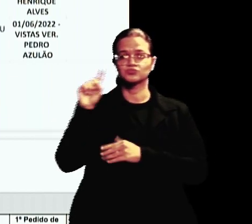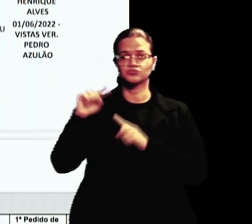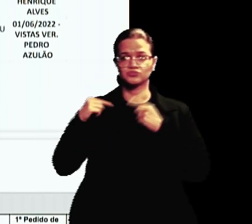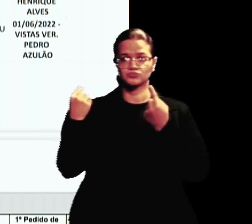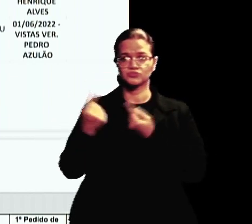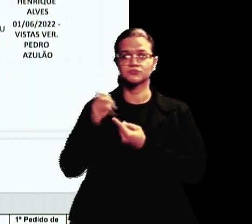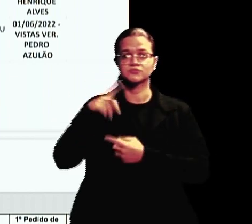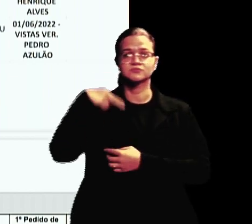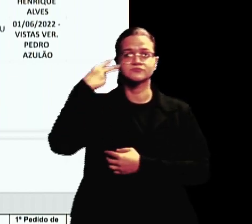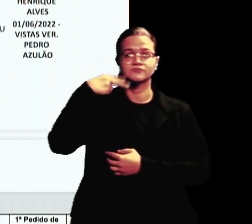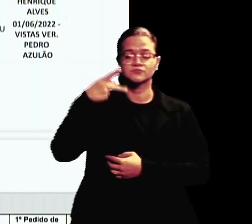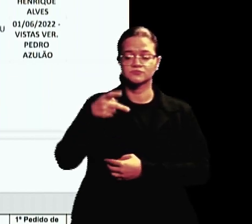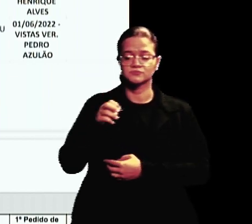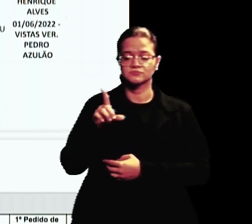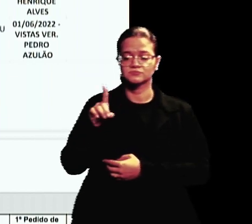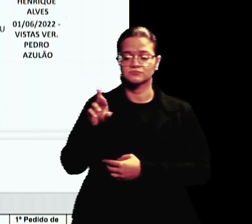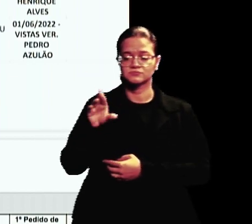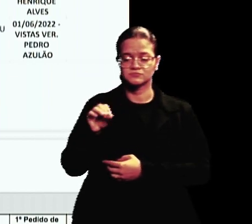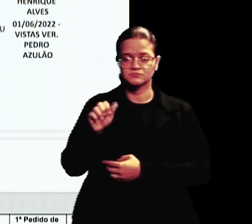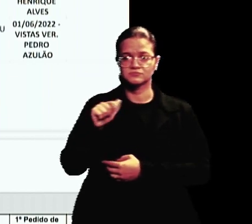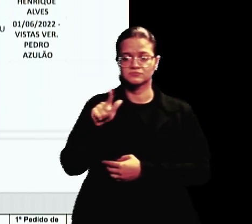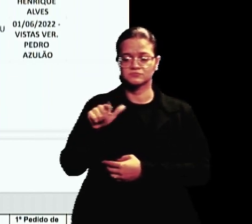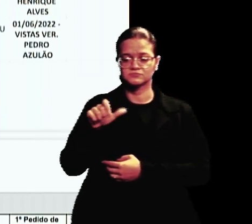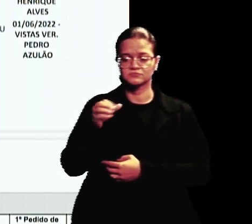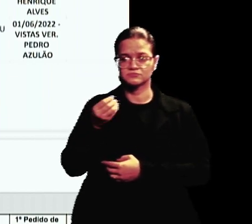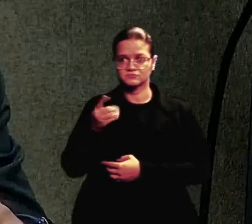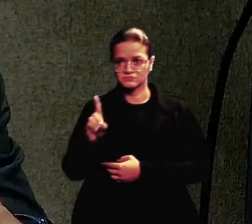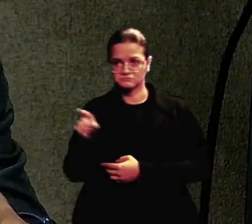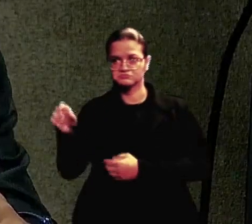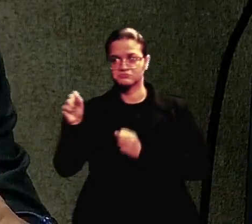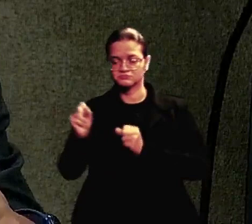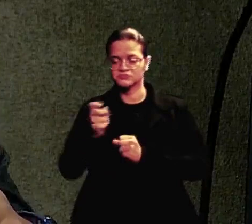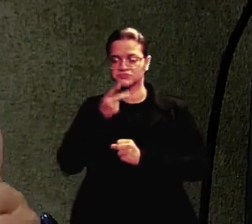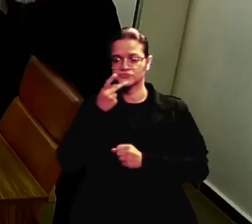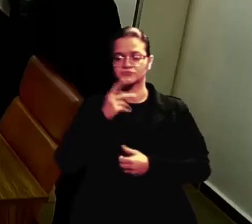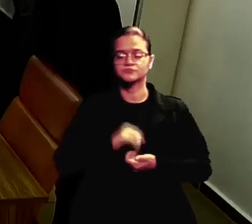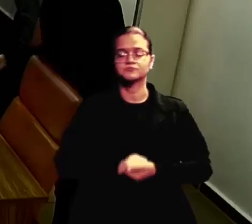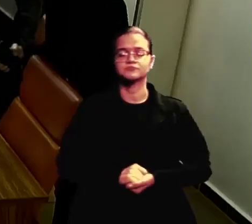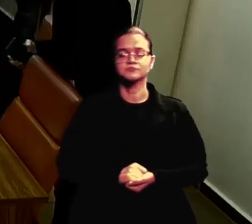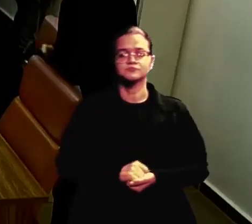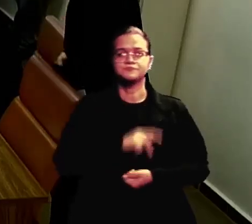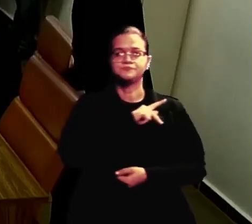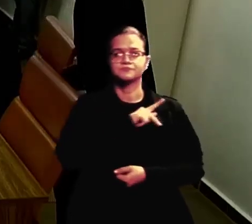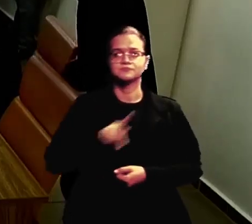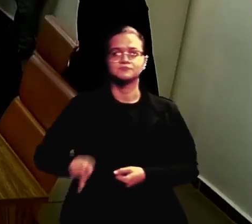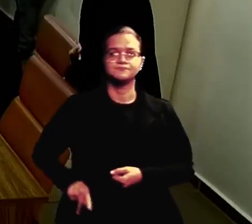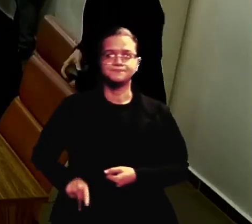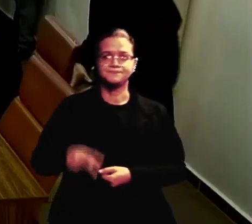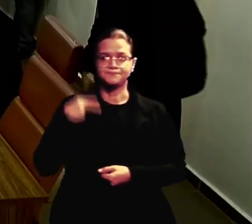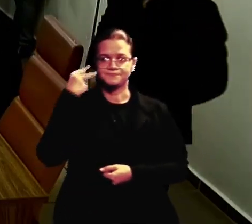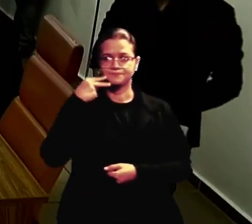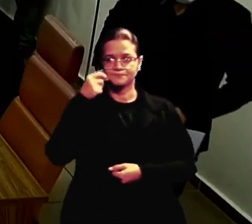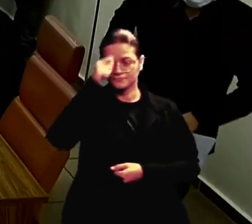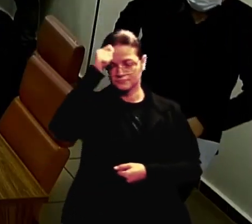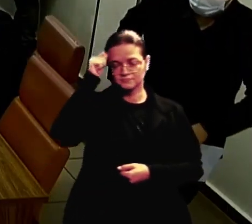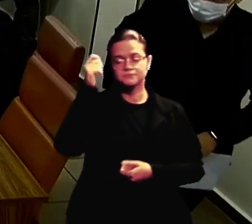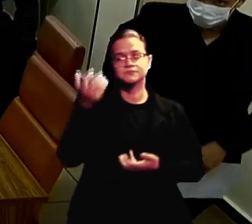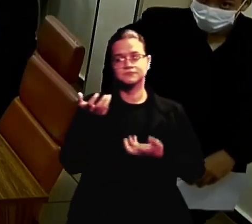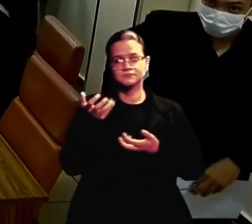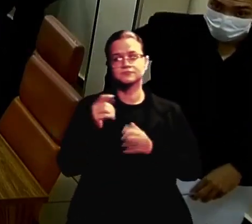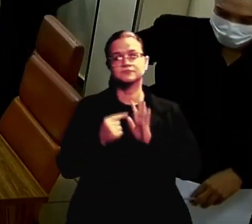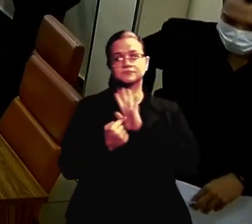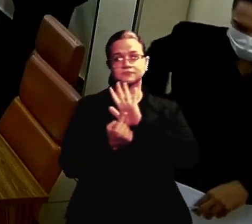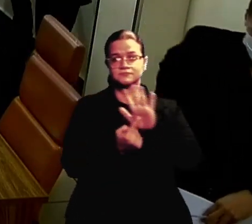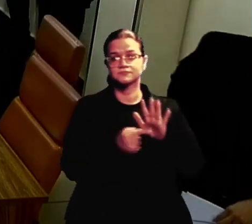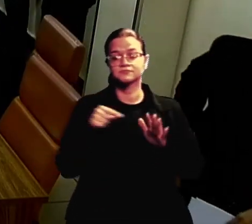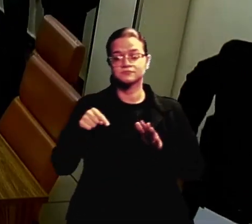última sessão do vereador Pedro Azulão Júnior. Vossa Excelência tem a palavra. Senhor presidente, o vereador Anselmo quer